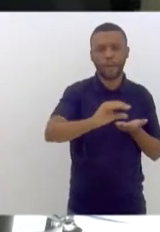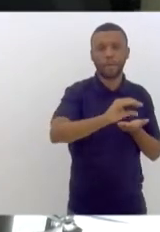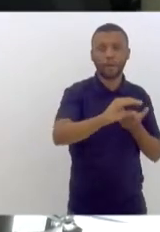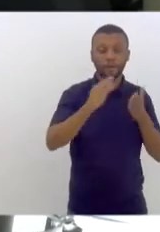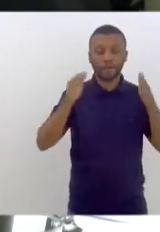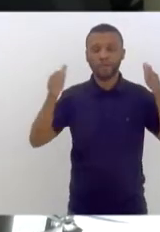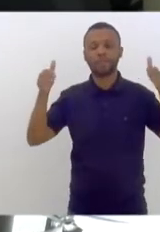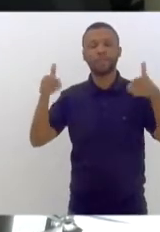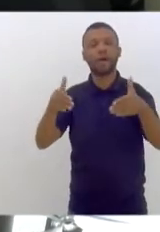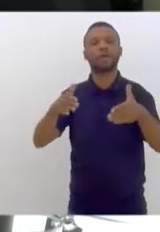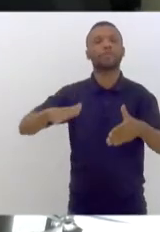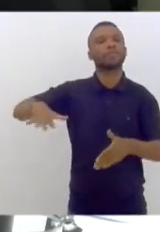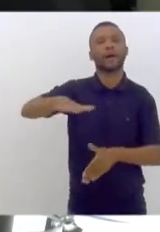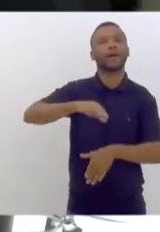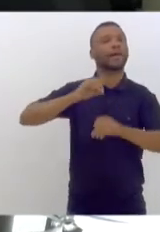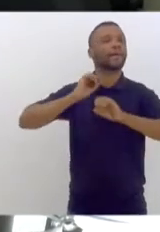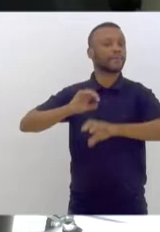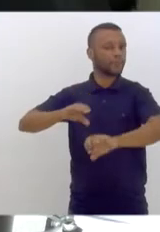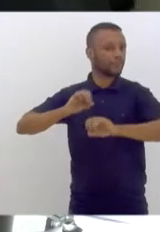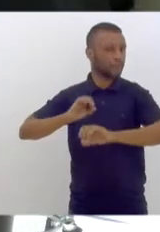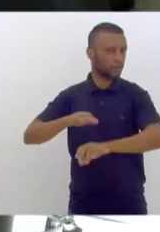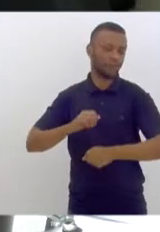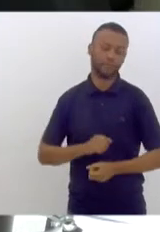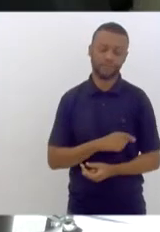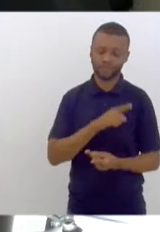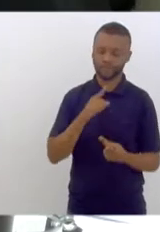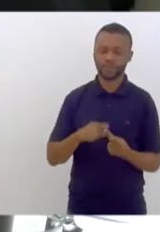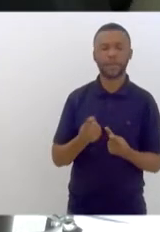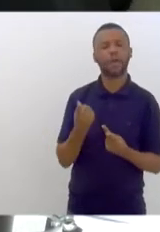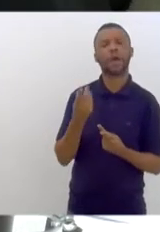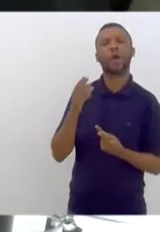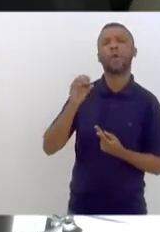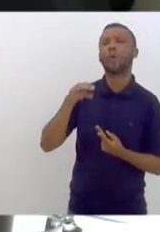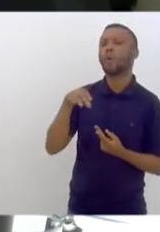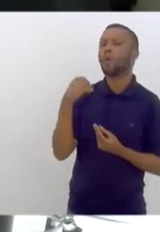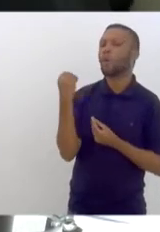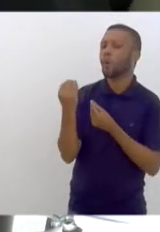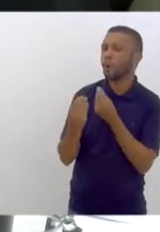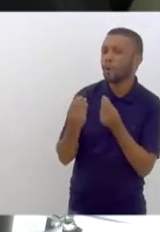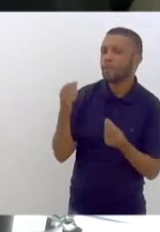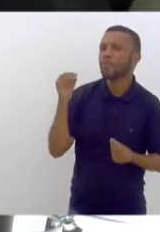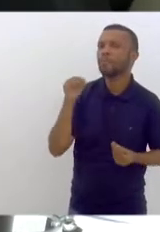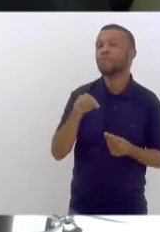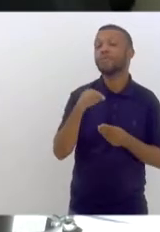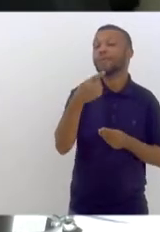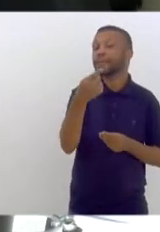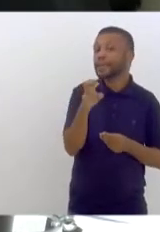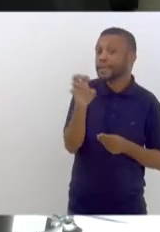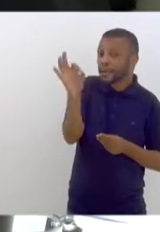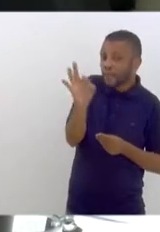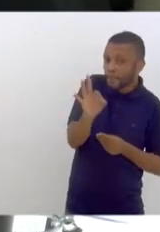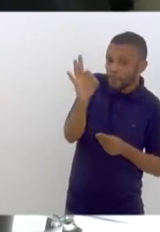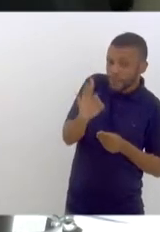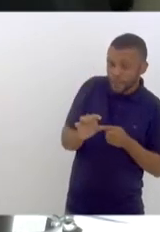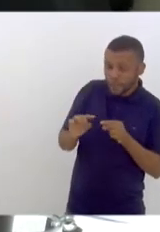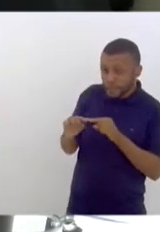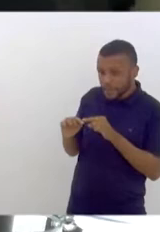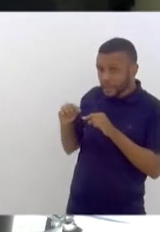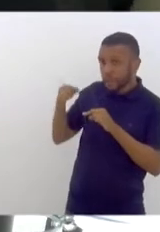educação? E como distribuir os 15% depois do